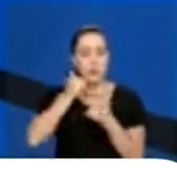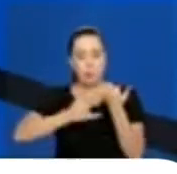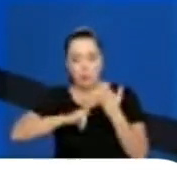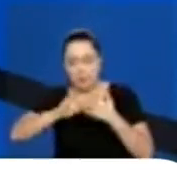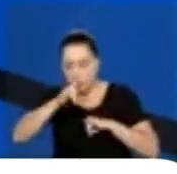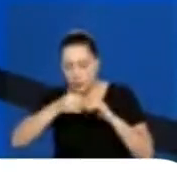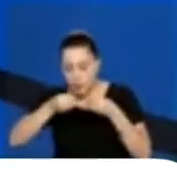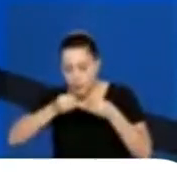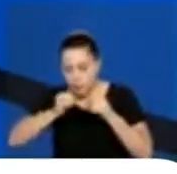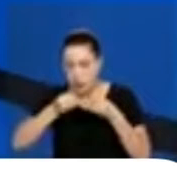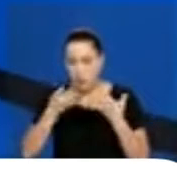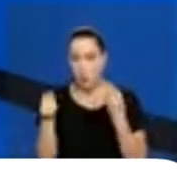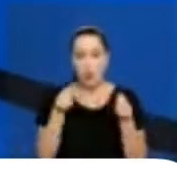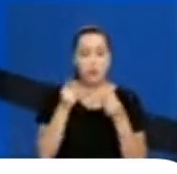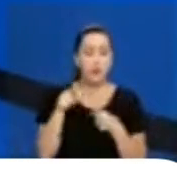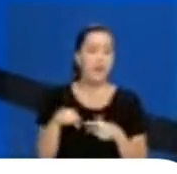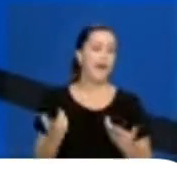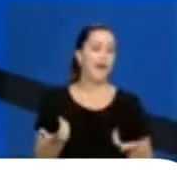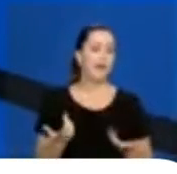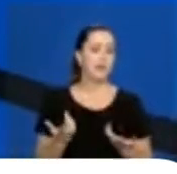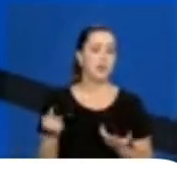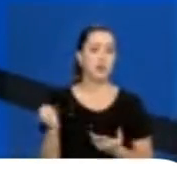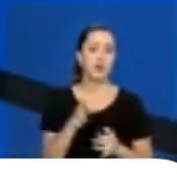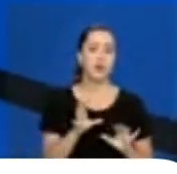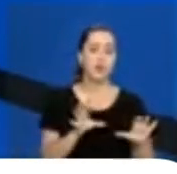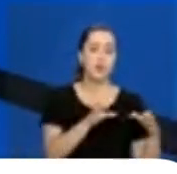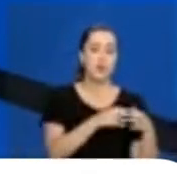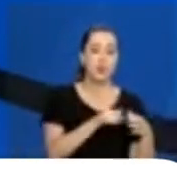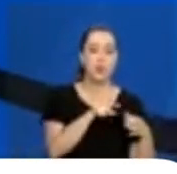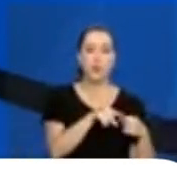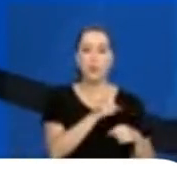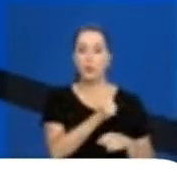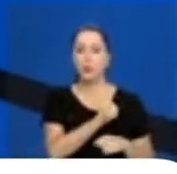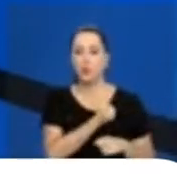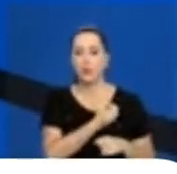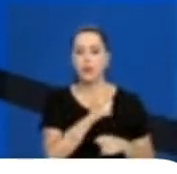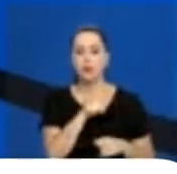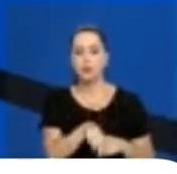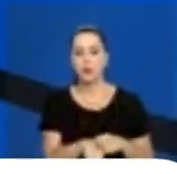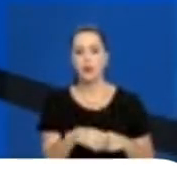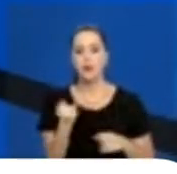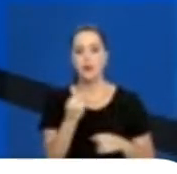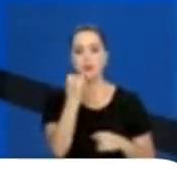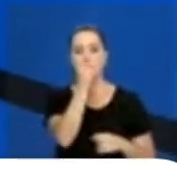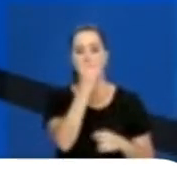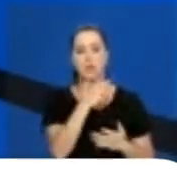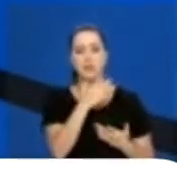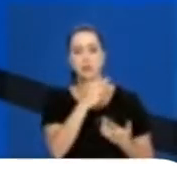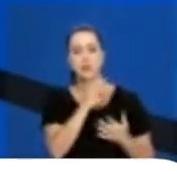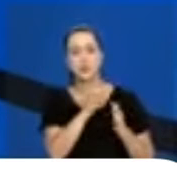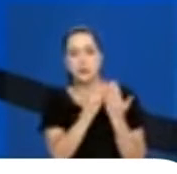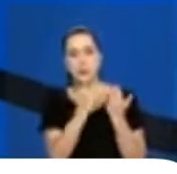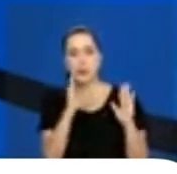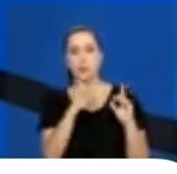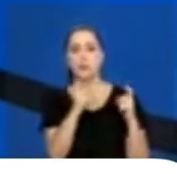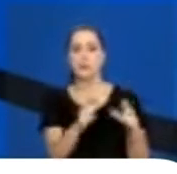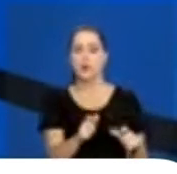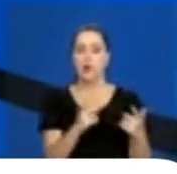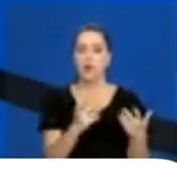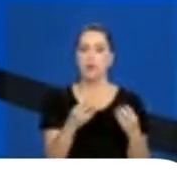tipo de teste será aplicado? Para que grupos? Quando? Em que quantidade? Servirão para flexibilizar o isolamento social? De que